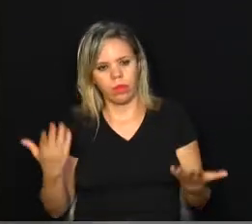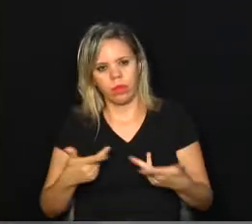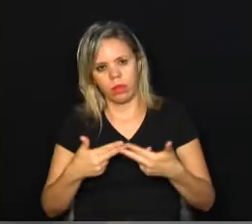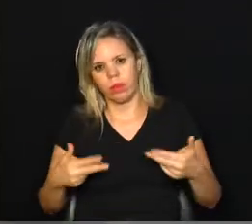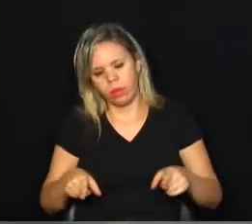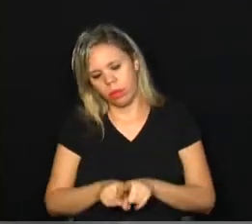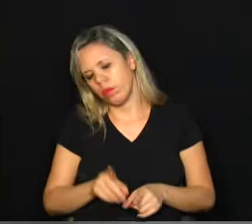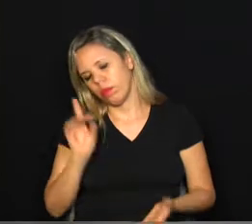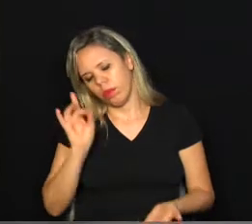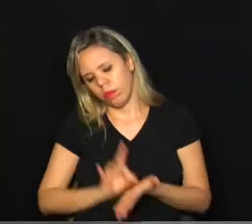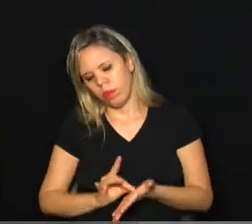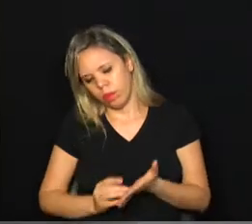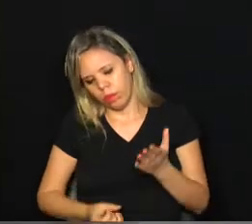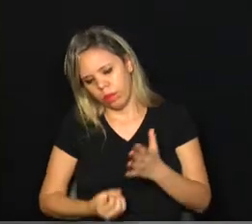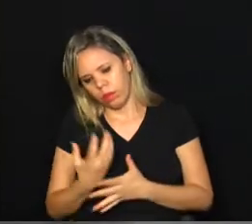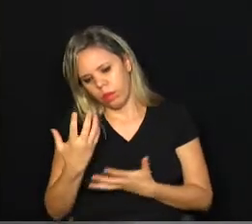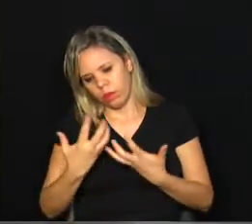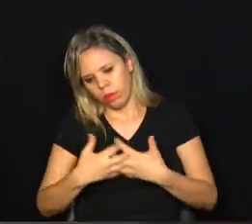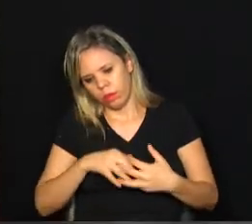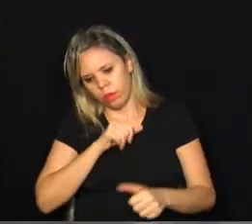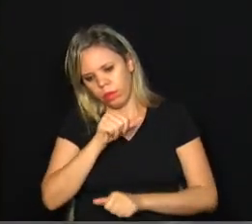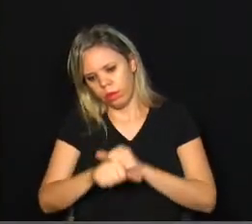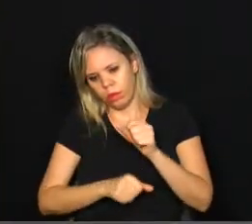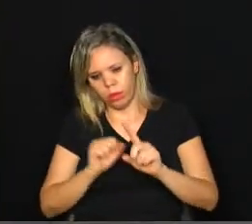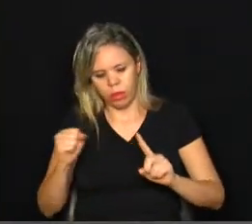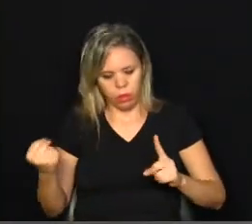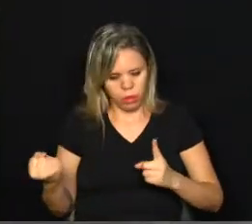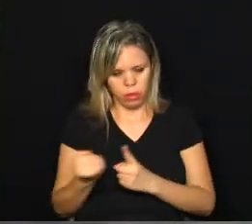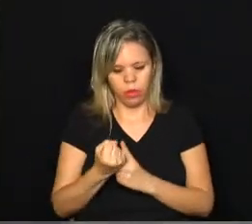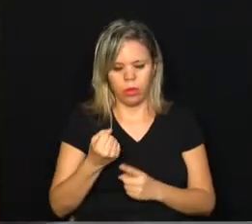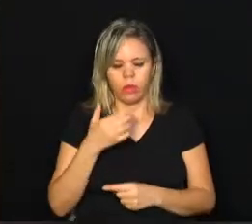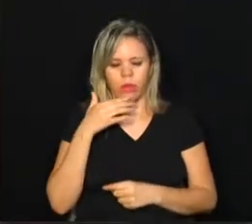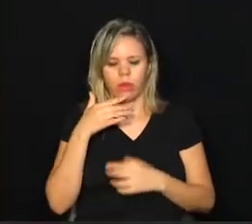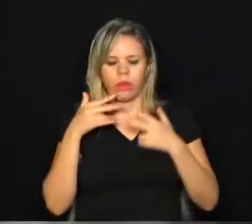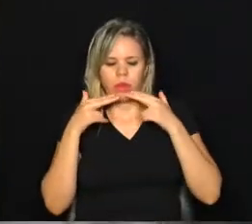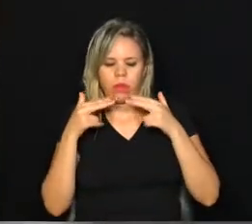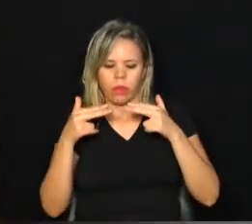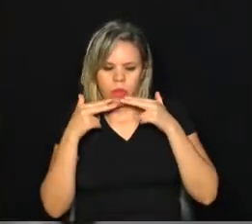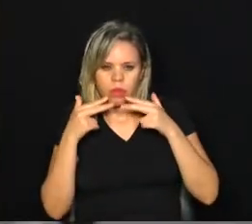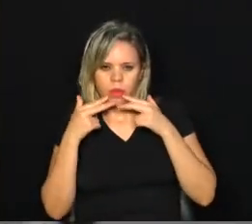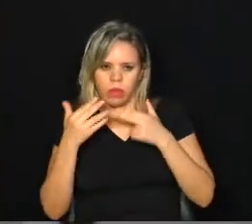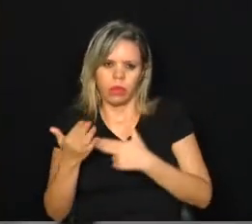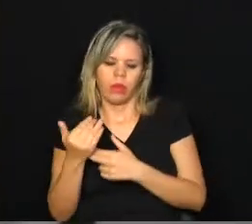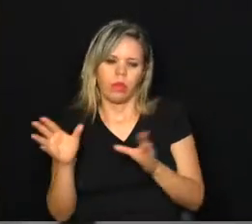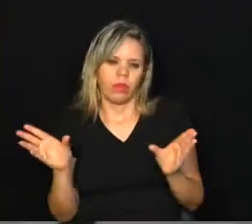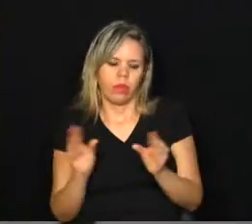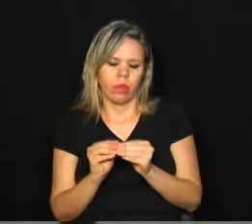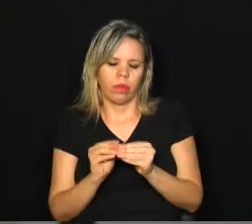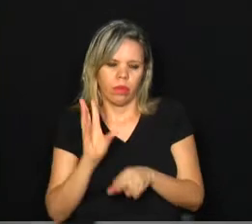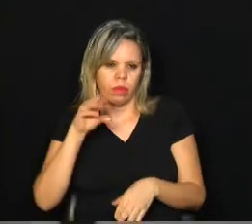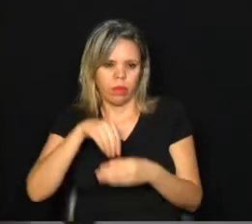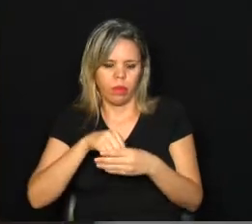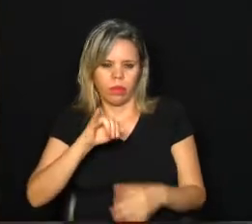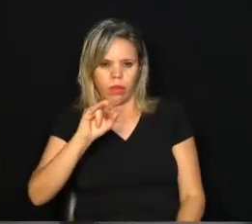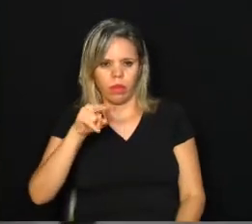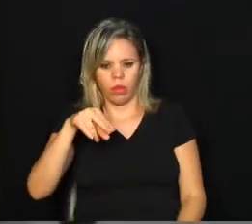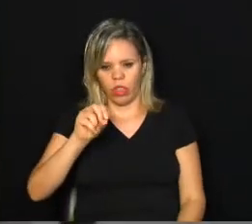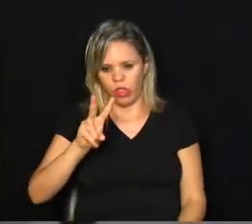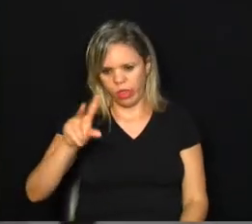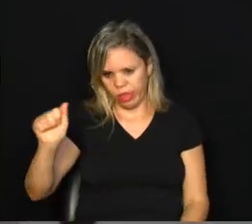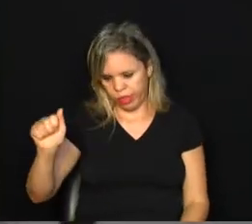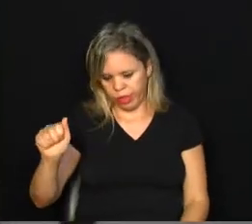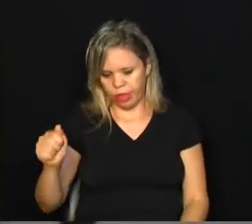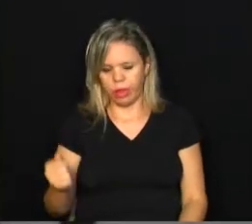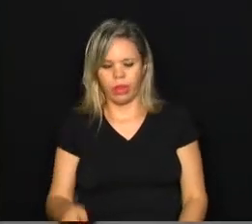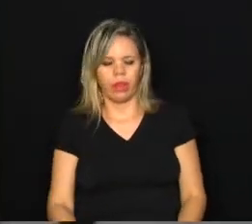coisas que realmente causam impacto socioeconômico, que é de fato a inovação. Por fim, dentro da Inova,